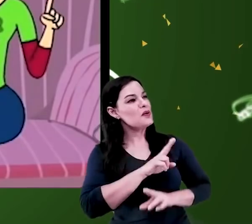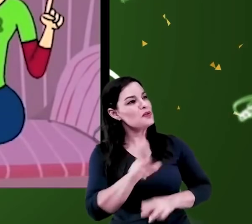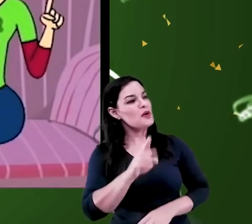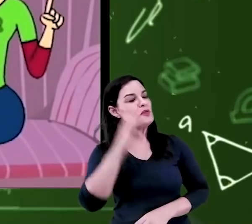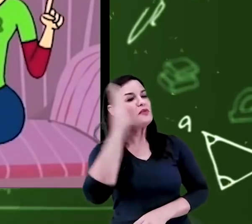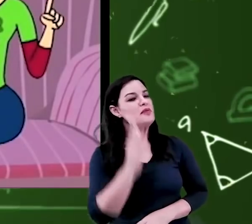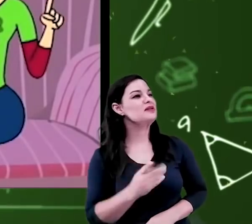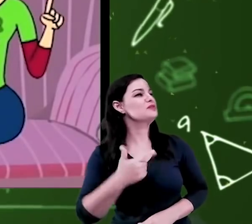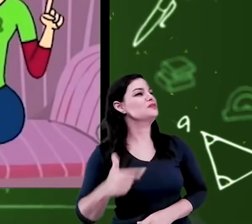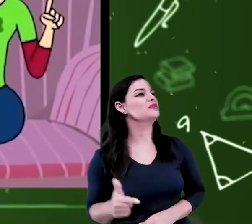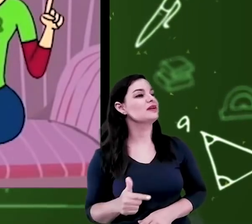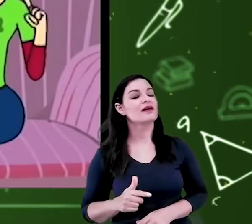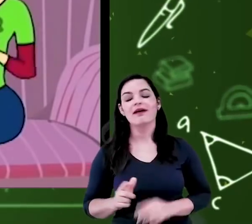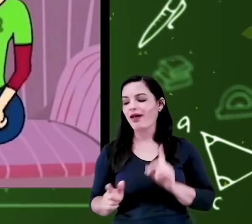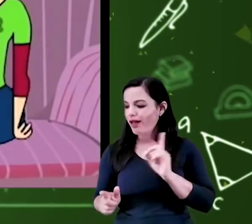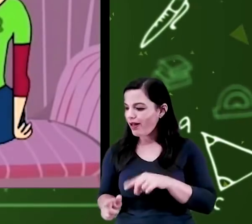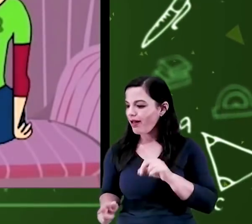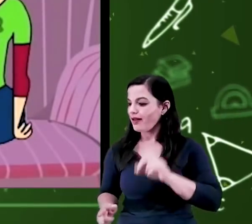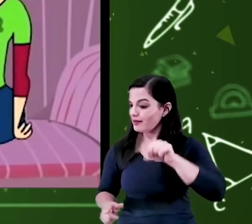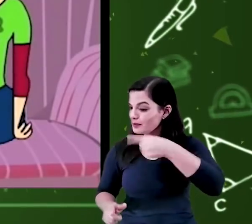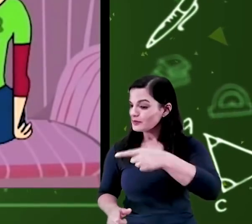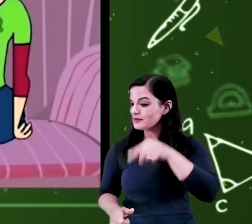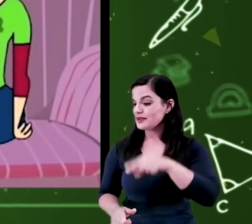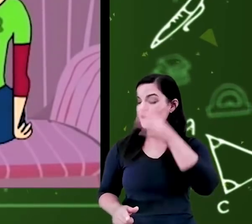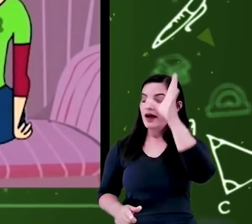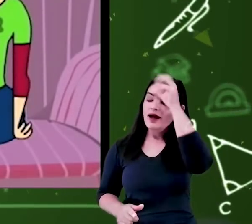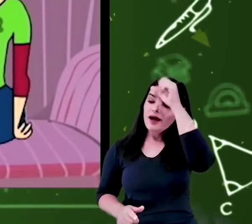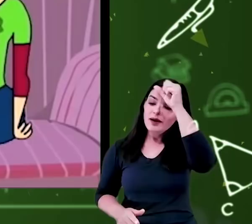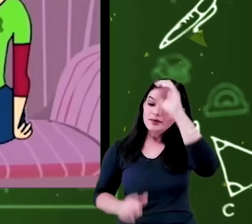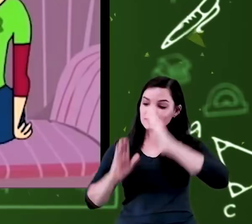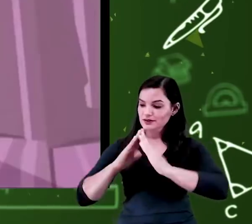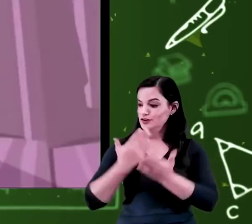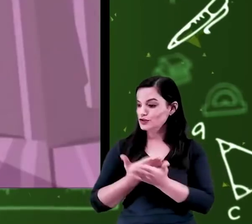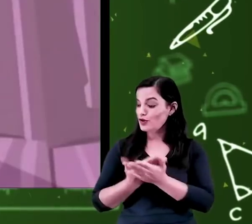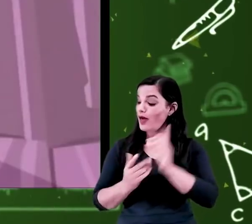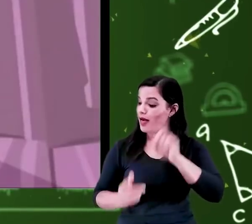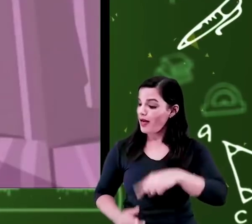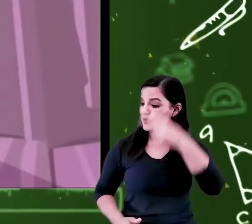vai aprender direitinho depois na escola. Isso é história.